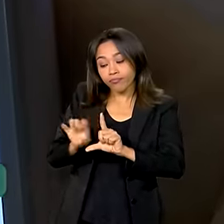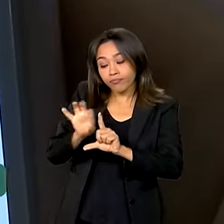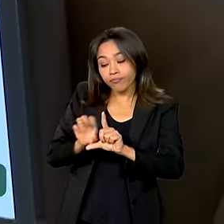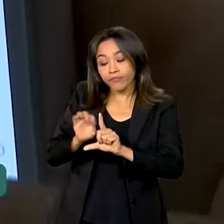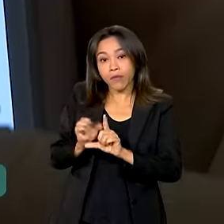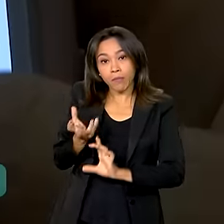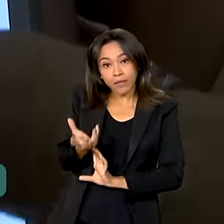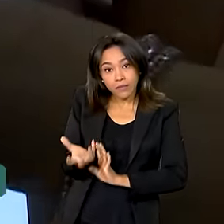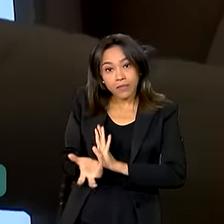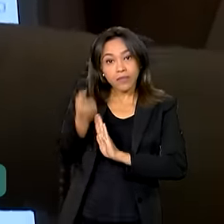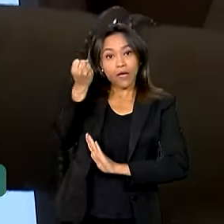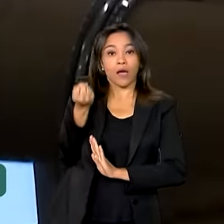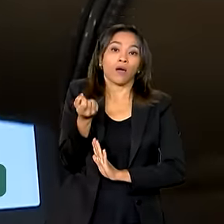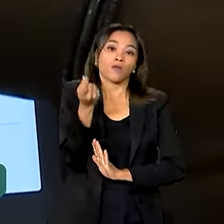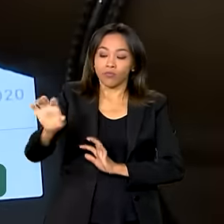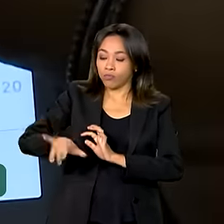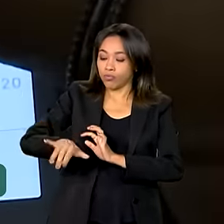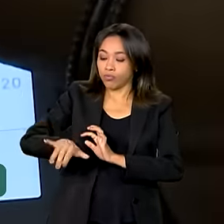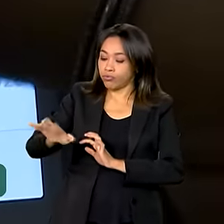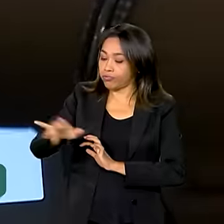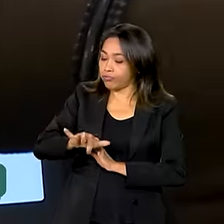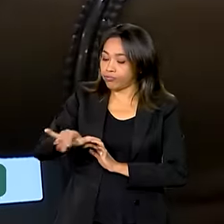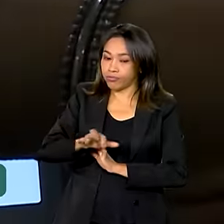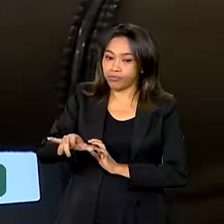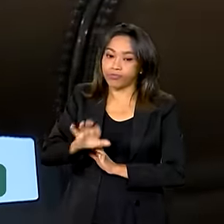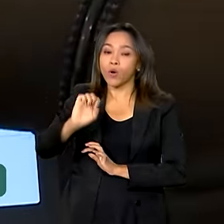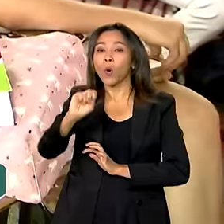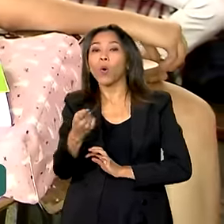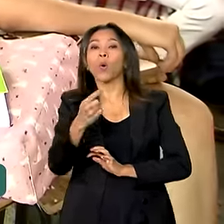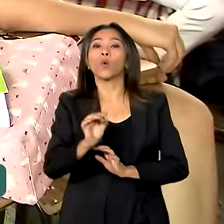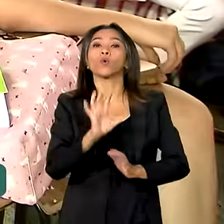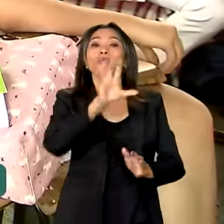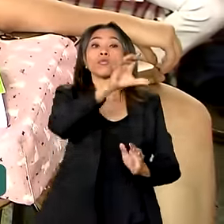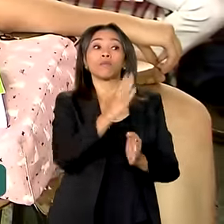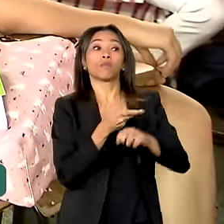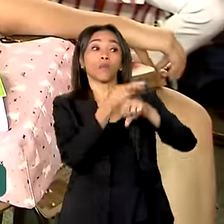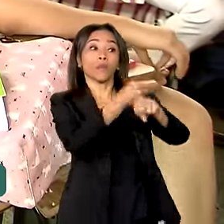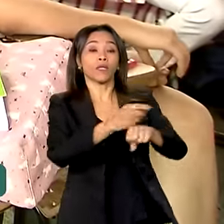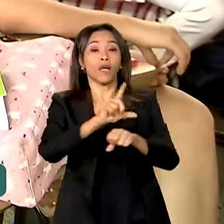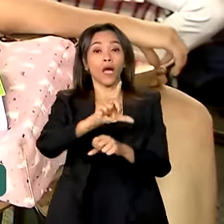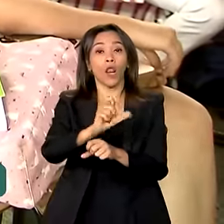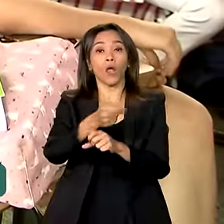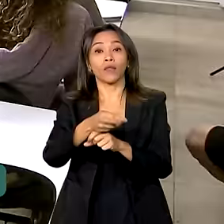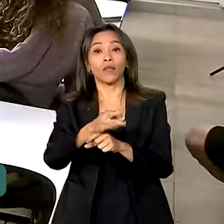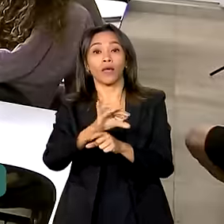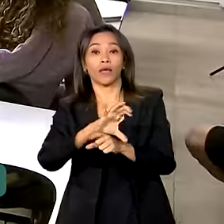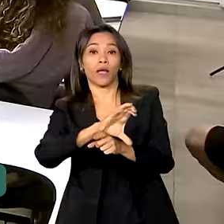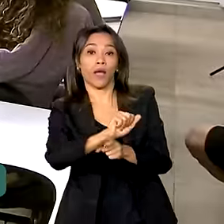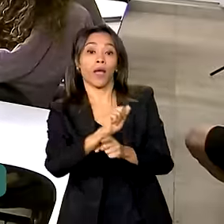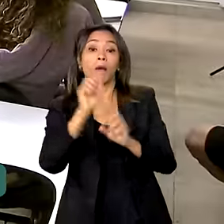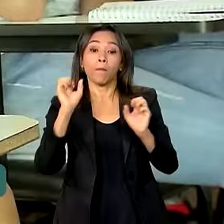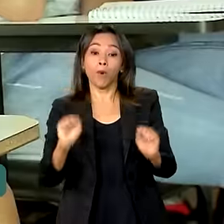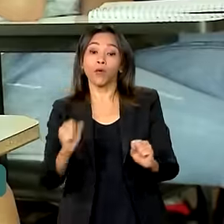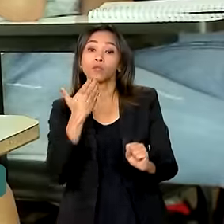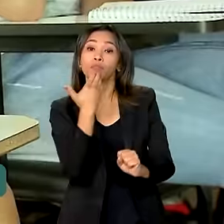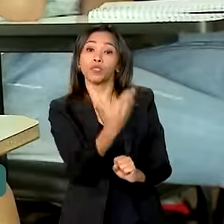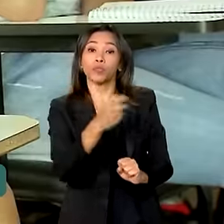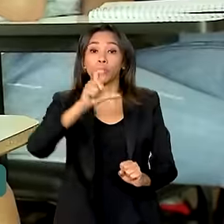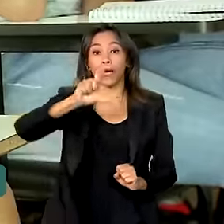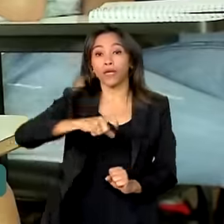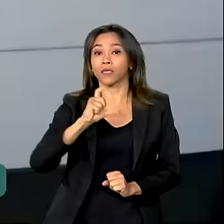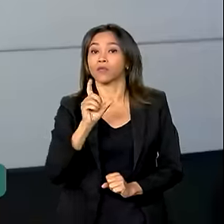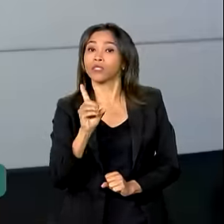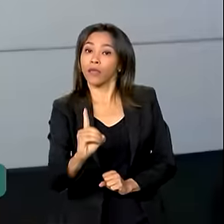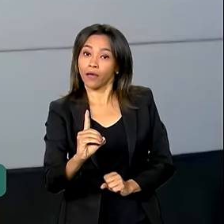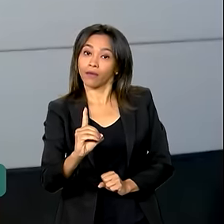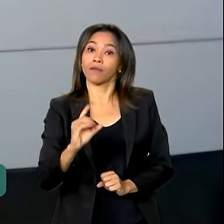sacar o dinheiro nos caixas eletrônicos e unidades lotéricas, o estudante também tem a opção de pedir um cartão de débito, e é de